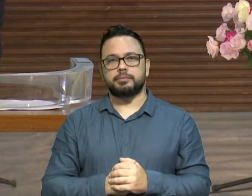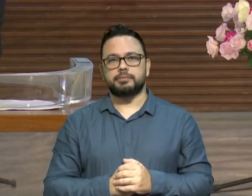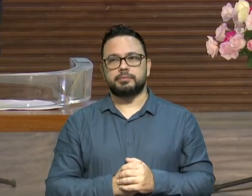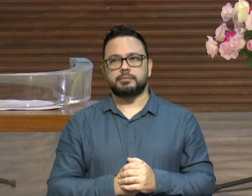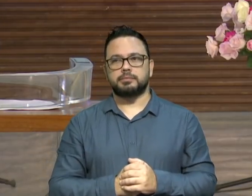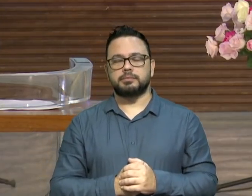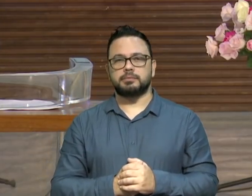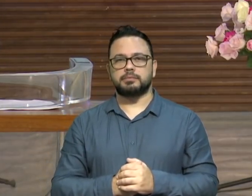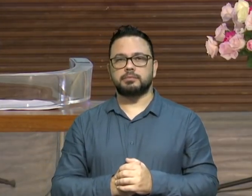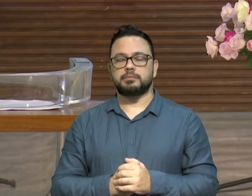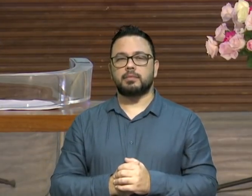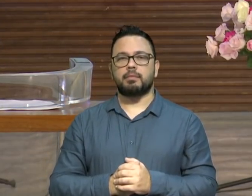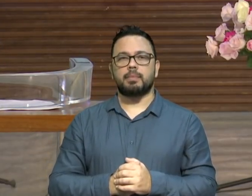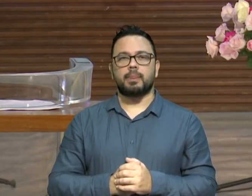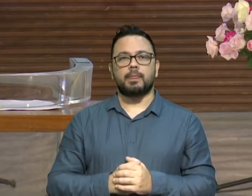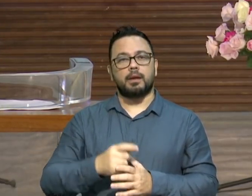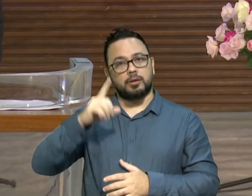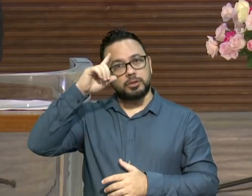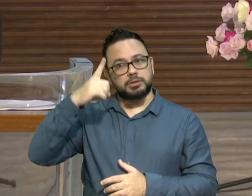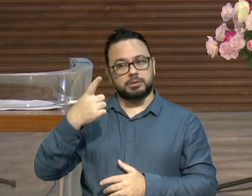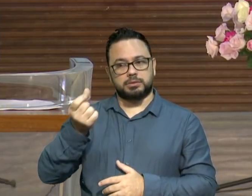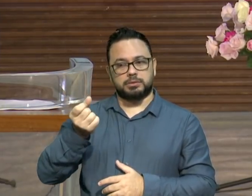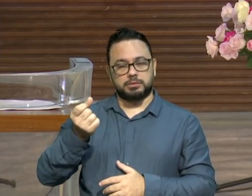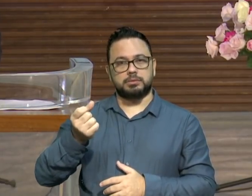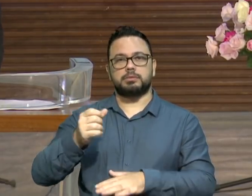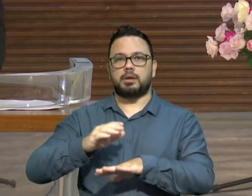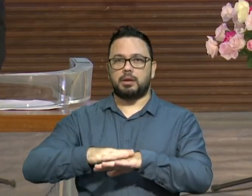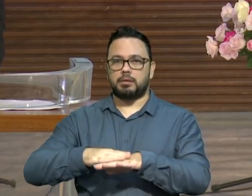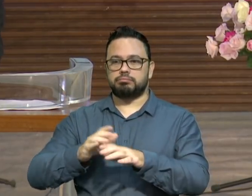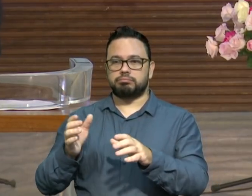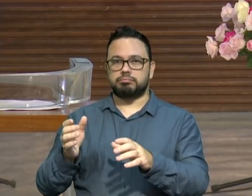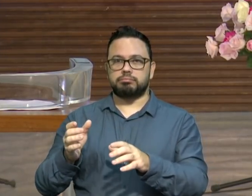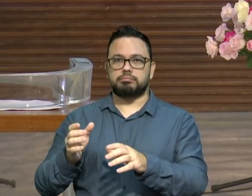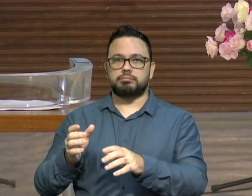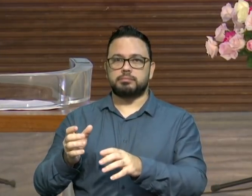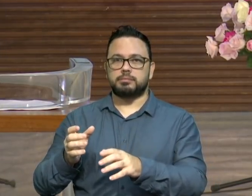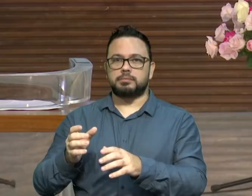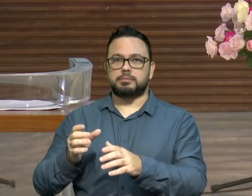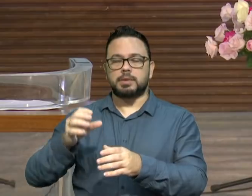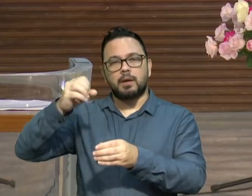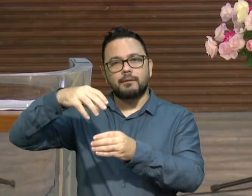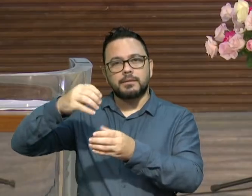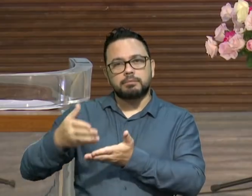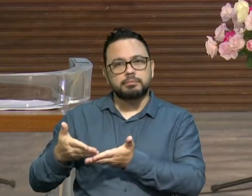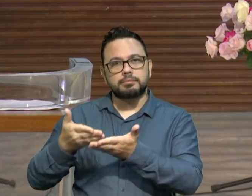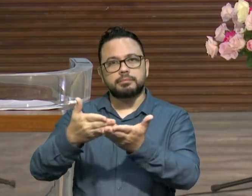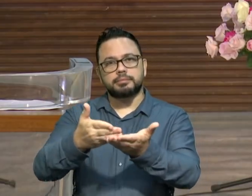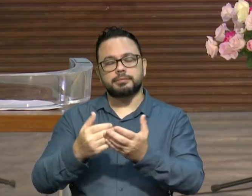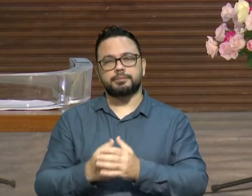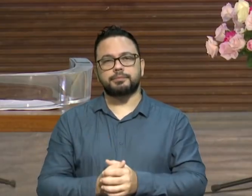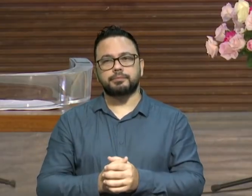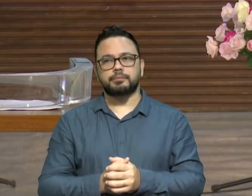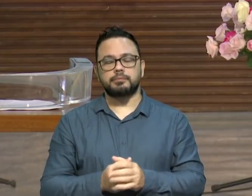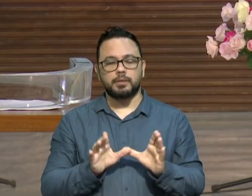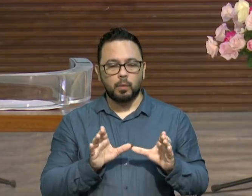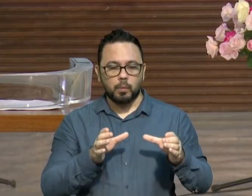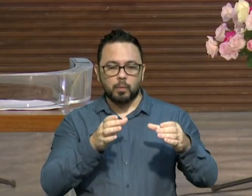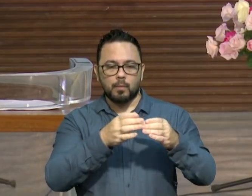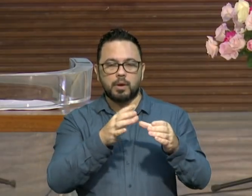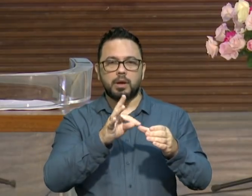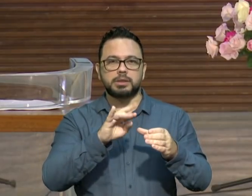Você pode ler e no dia dezesseis se realizava a oferta das Primícias o molho das Primícias do Face o